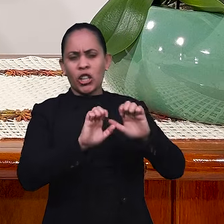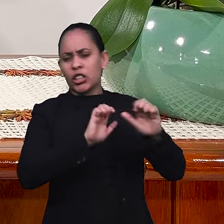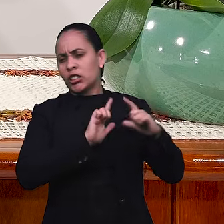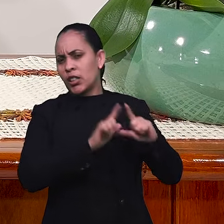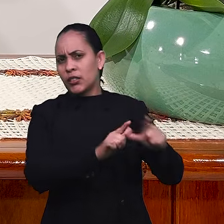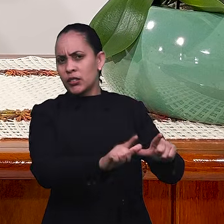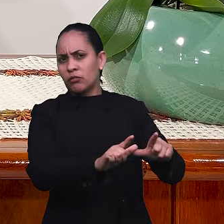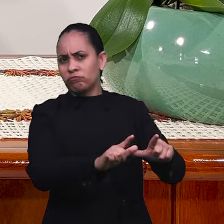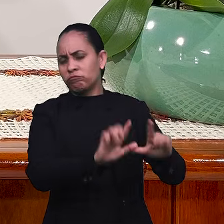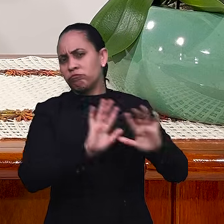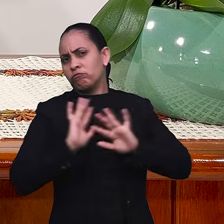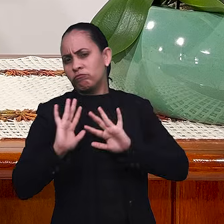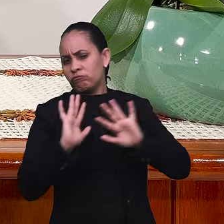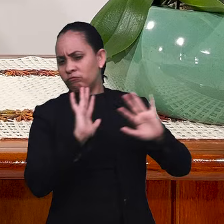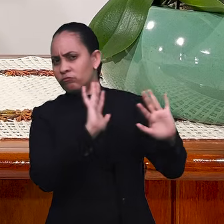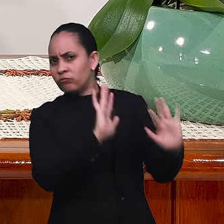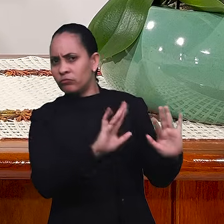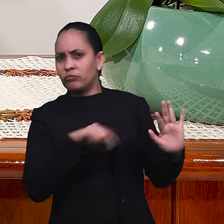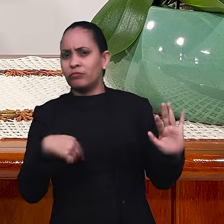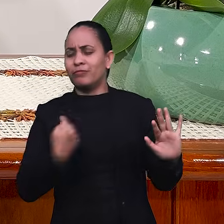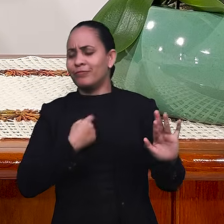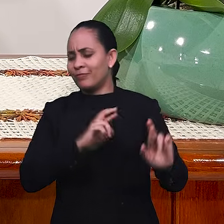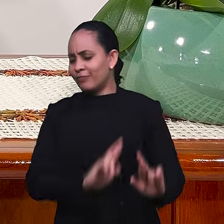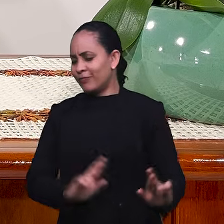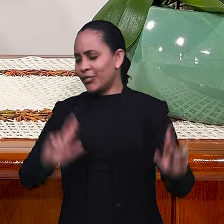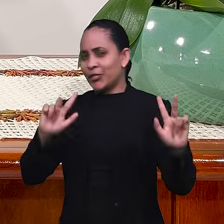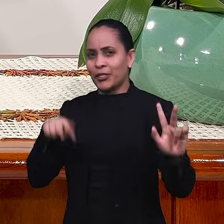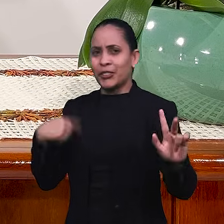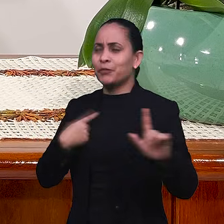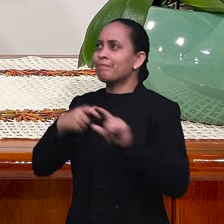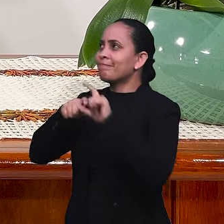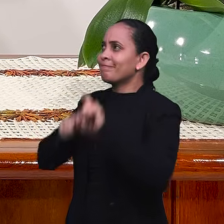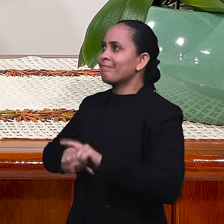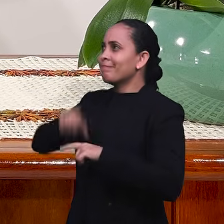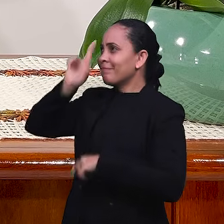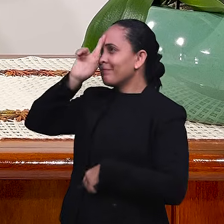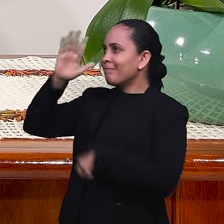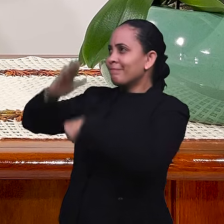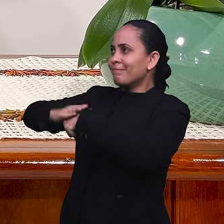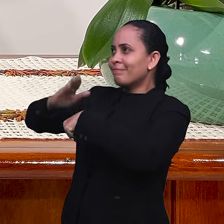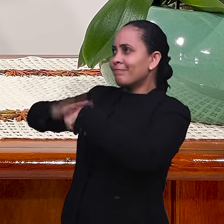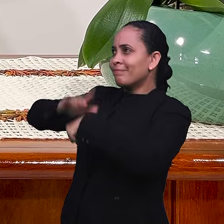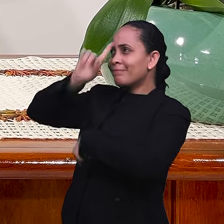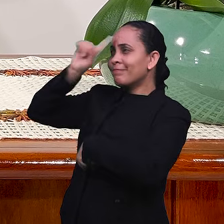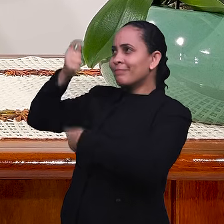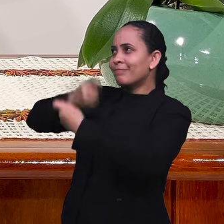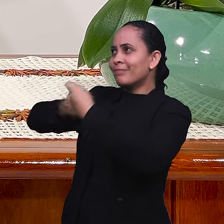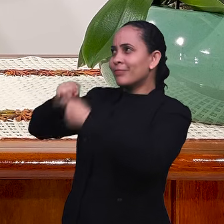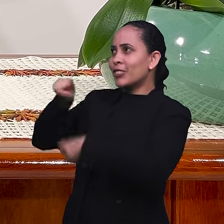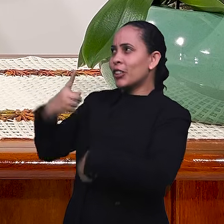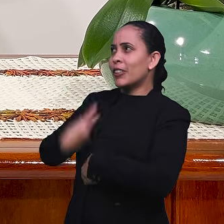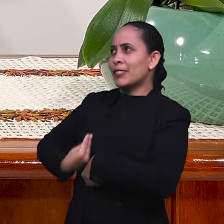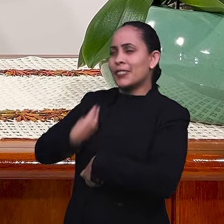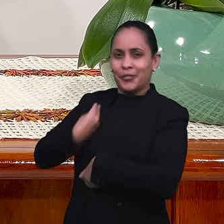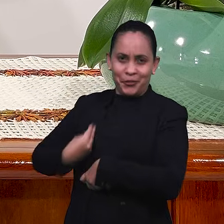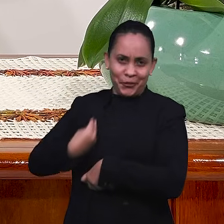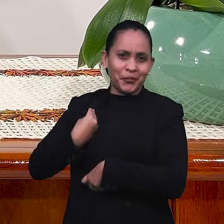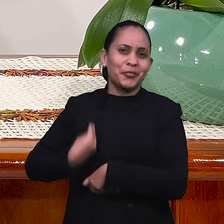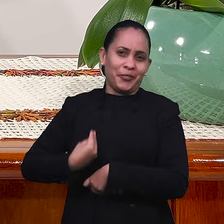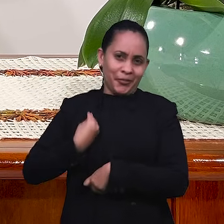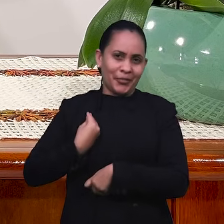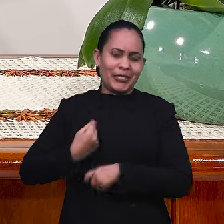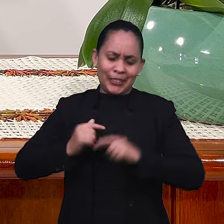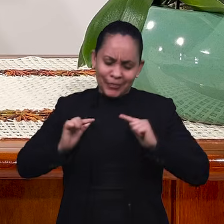nos colocamos completamente nas mãos do Senhor para que Ele faça a obra completa,